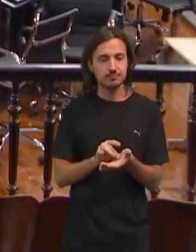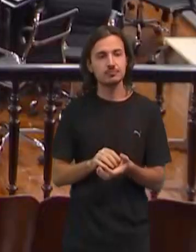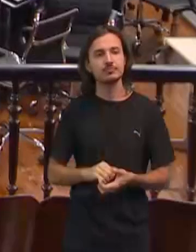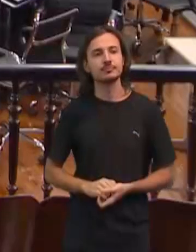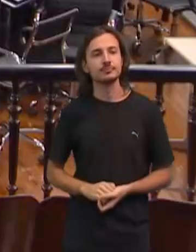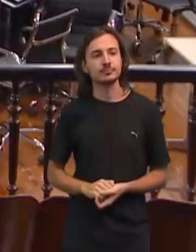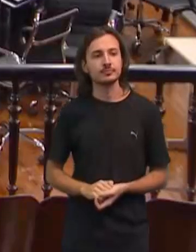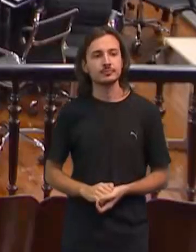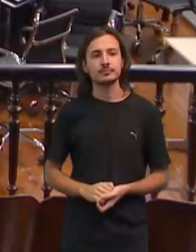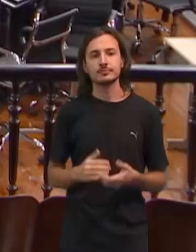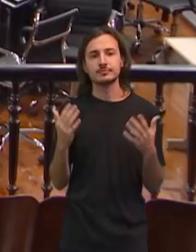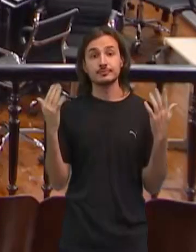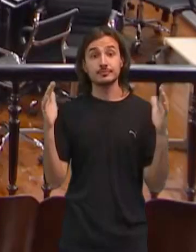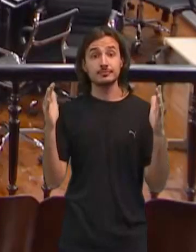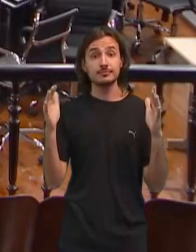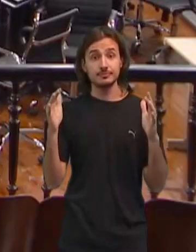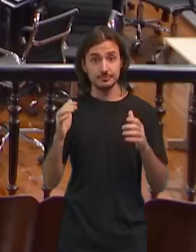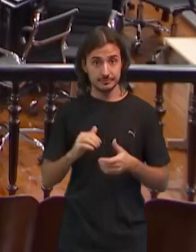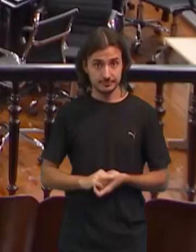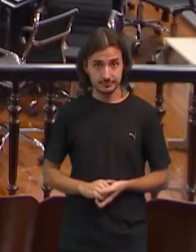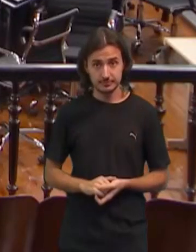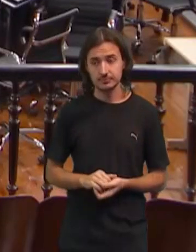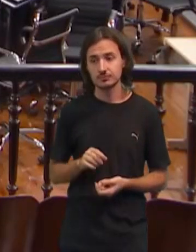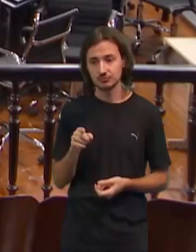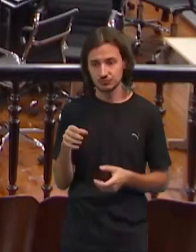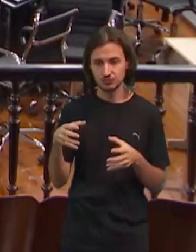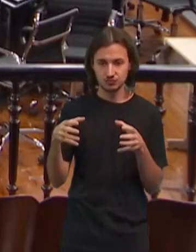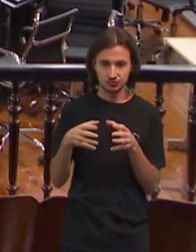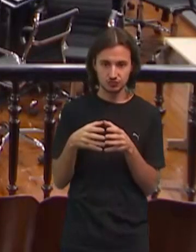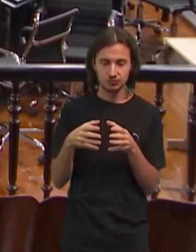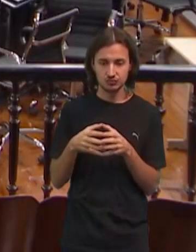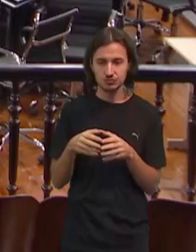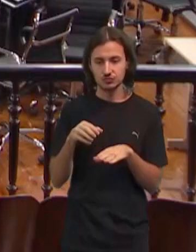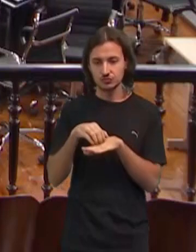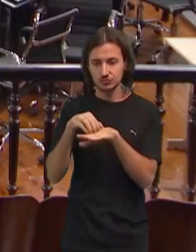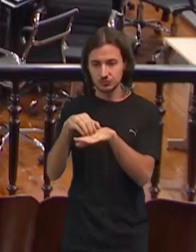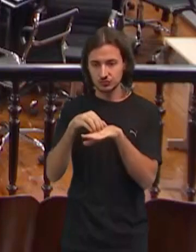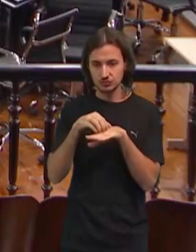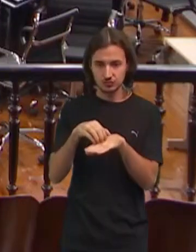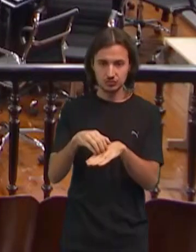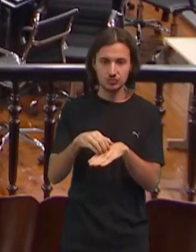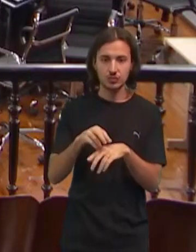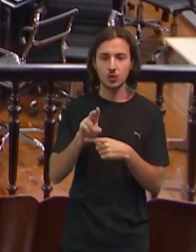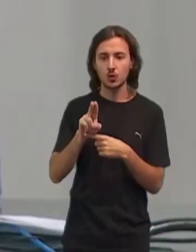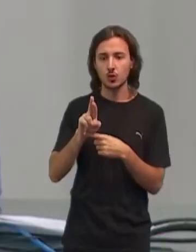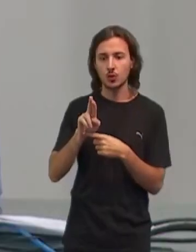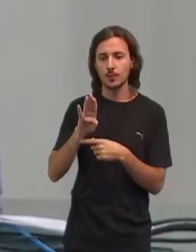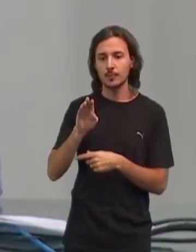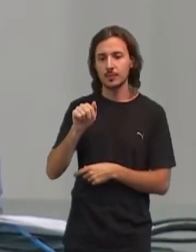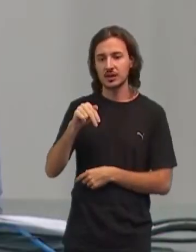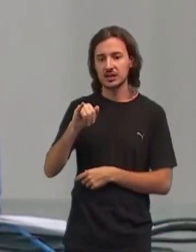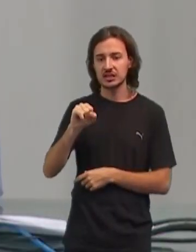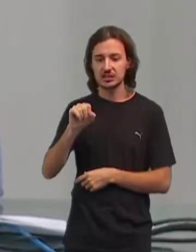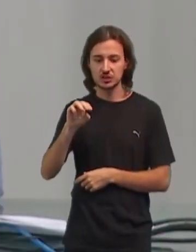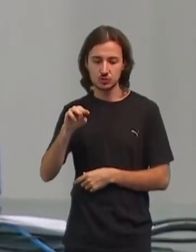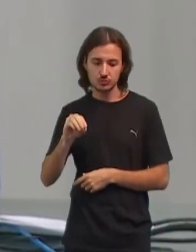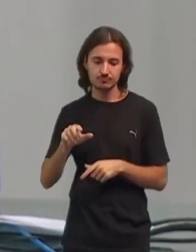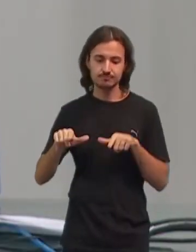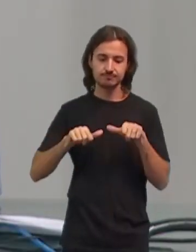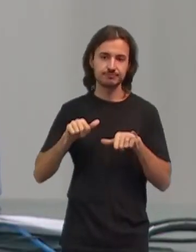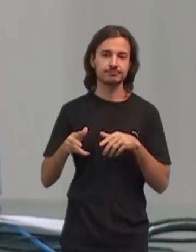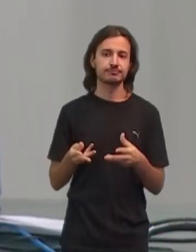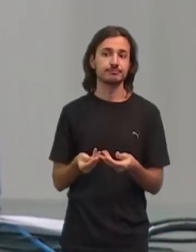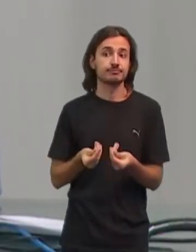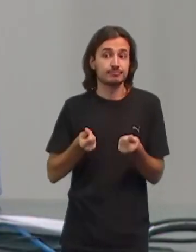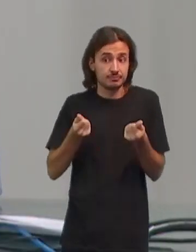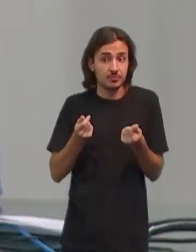João Wagner, que também compõe a Comissão de Urbanismo, Transporte, Trânsito aqui dessa casa e tem feito um trabalho excepcional também cuidando dessa